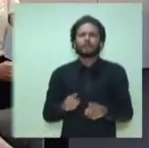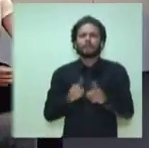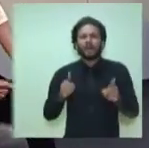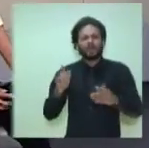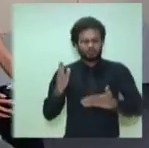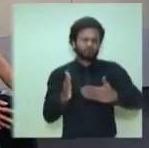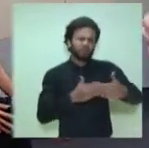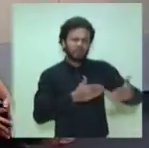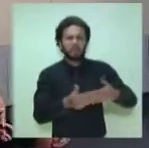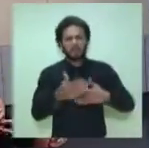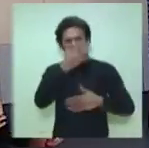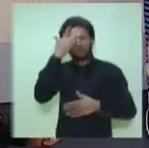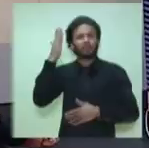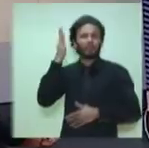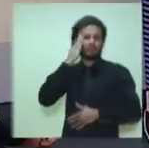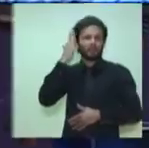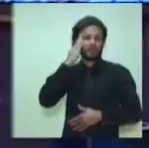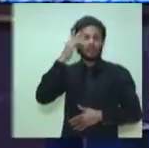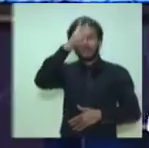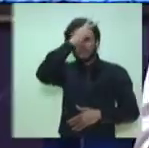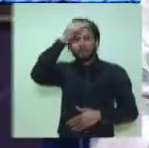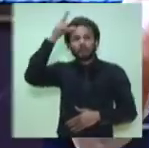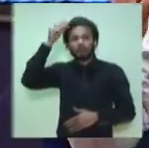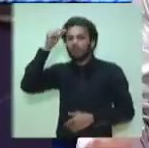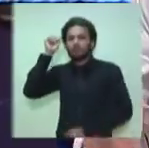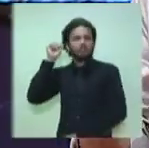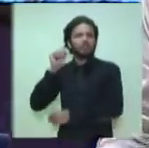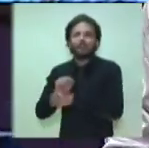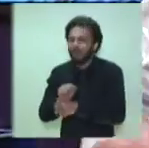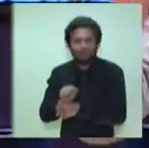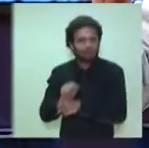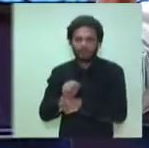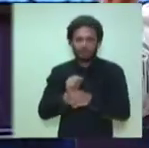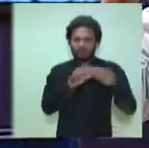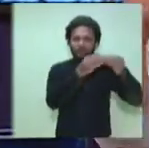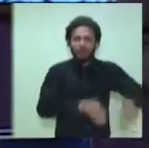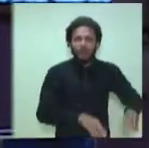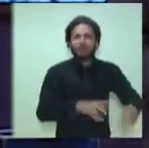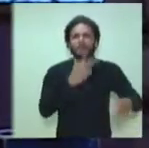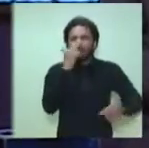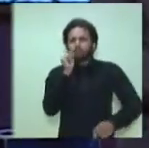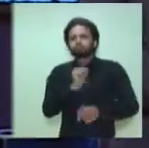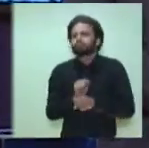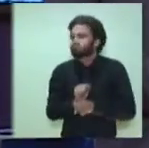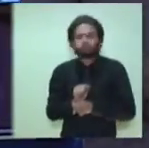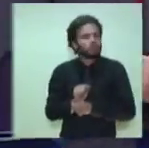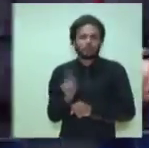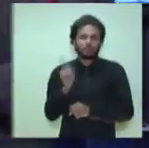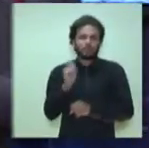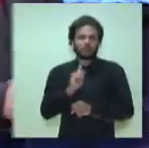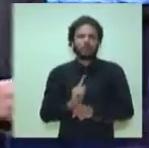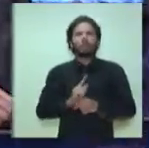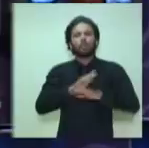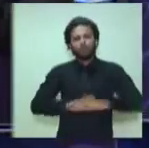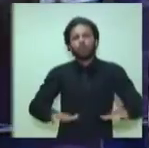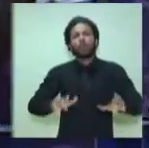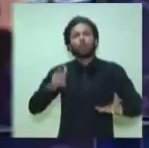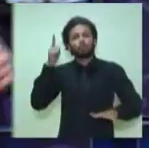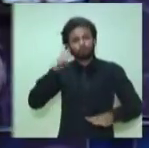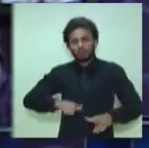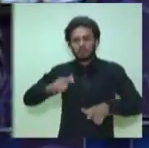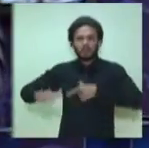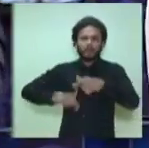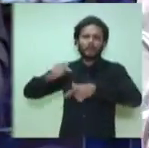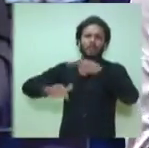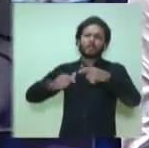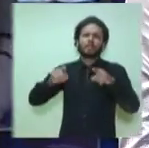pessoa reconhece, a prefeitura não parou diante da crise, não baixou a cabeça diante da crise, continuou trabalhando, não entregou os pontos como